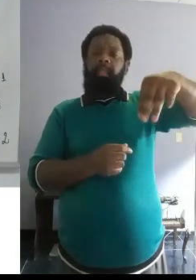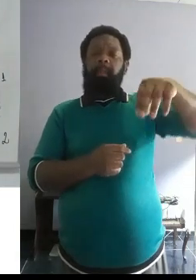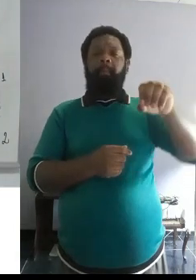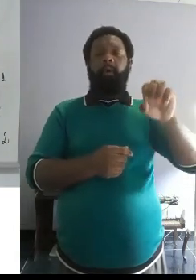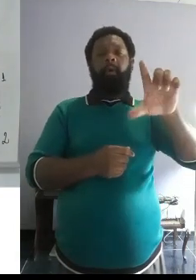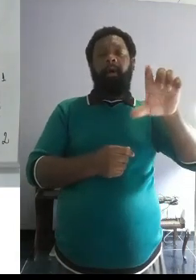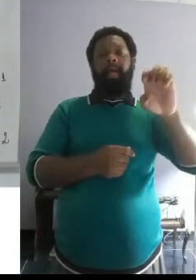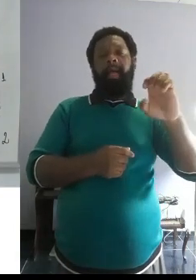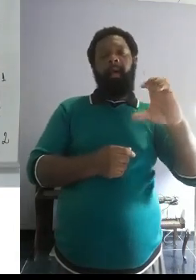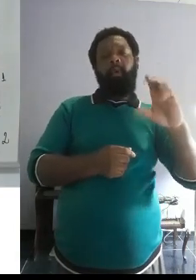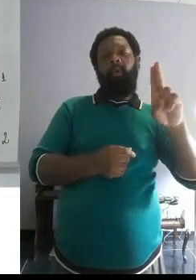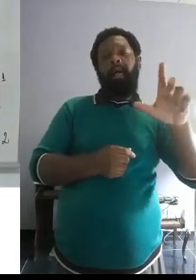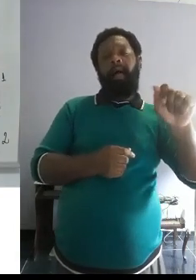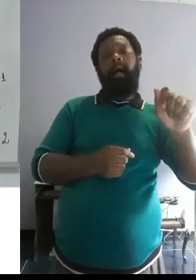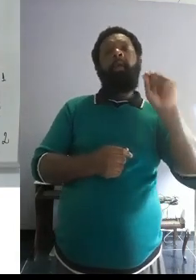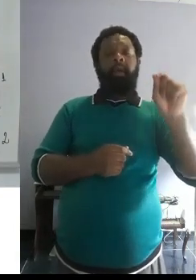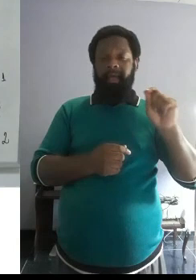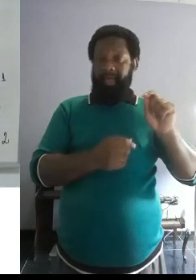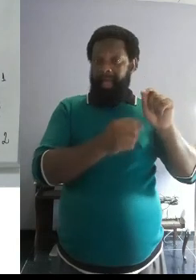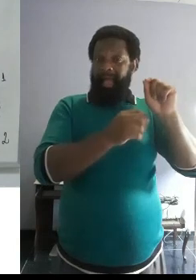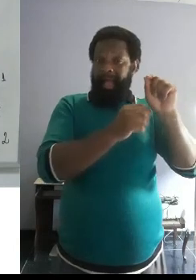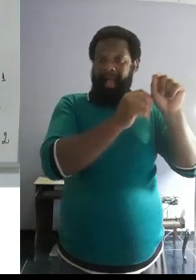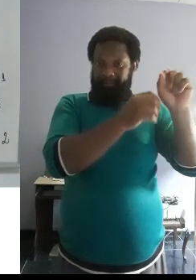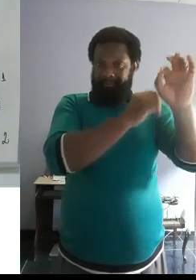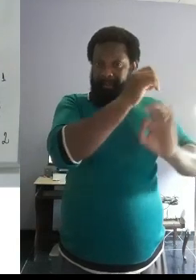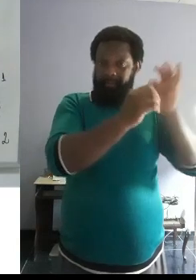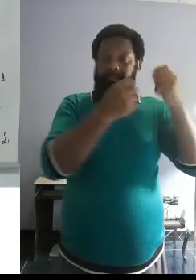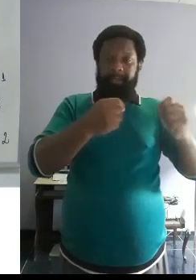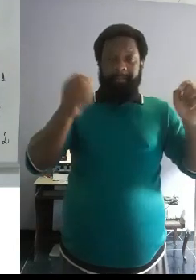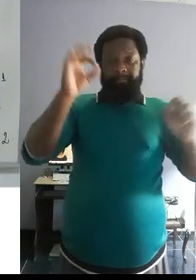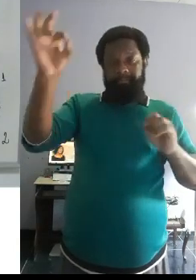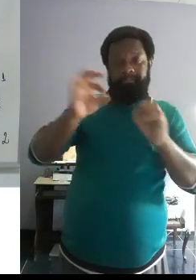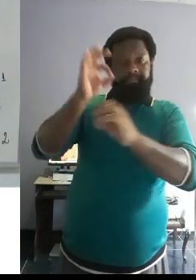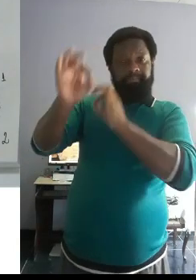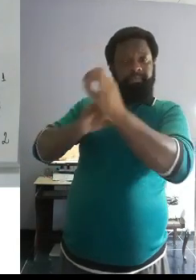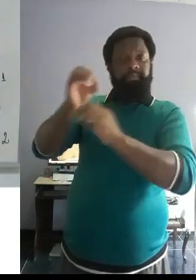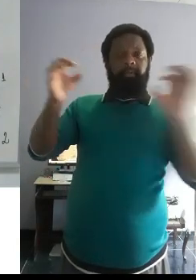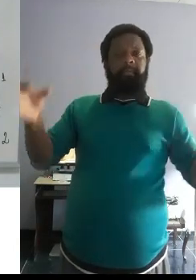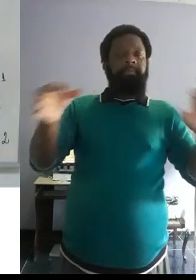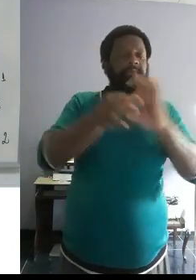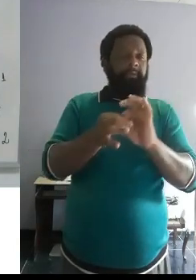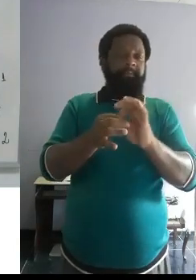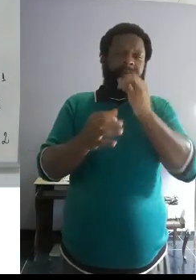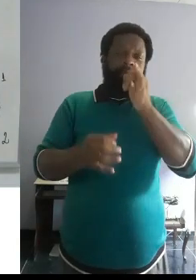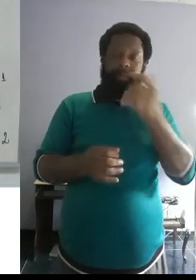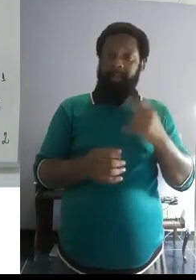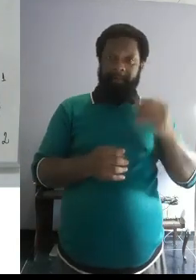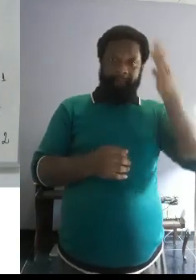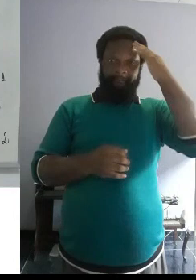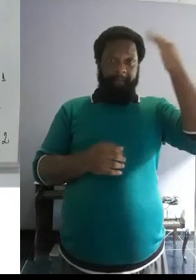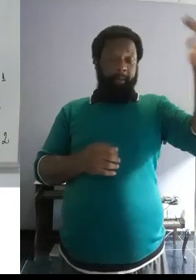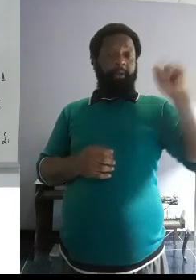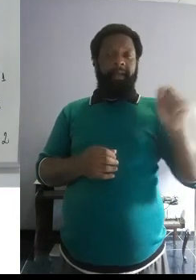um grupamento de átomos que necessariamente estão ligados, eles precisam estar ligados. Então, por exemplo, a molécula mais